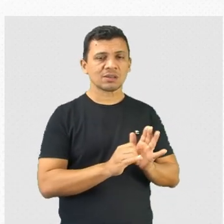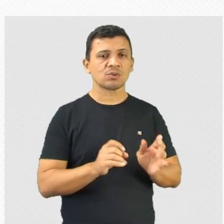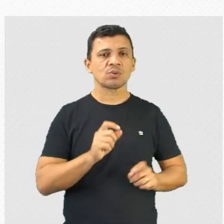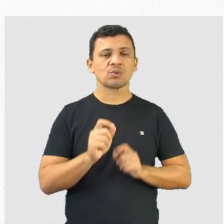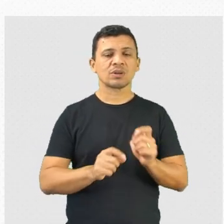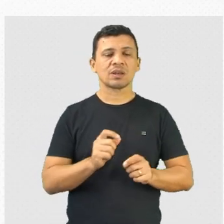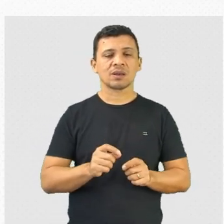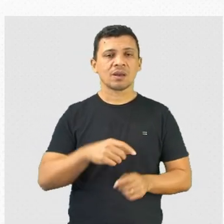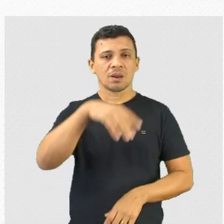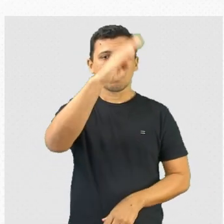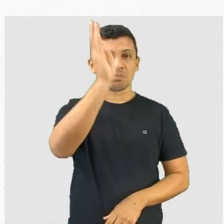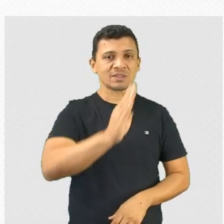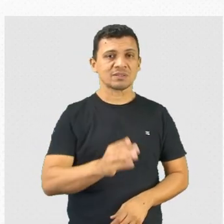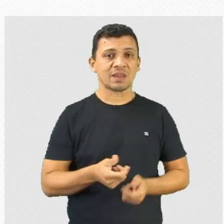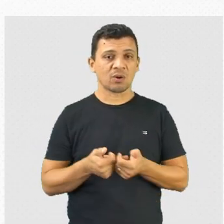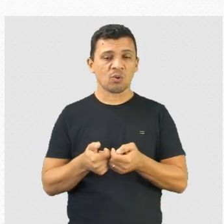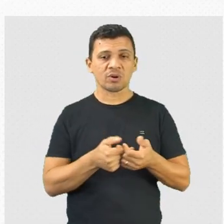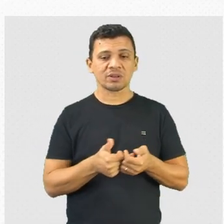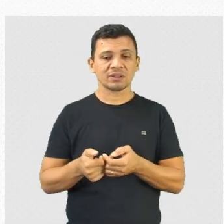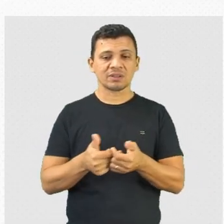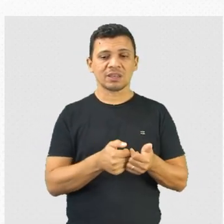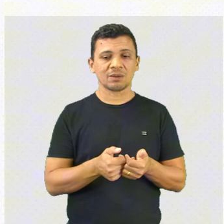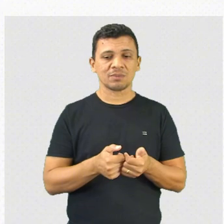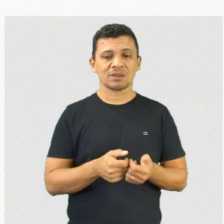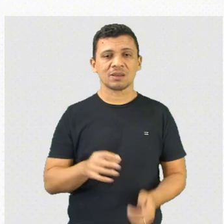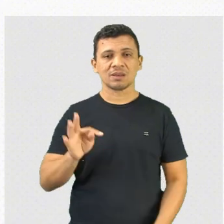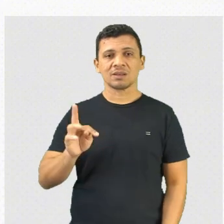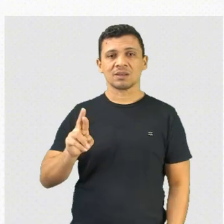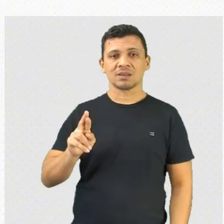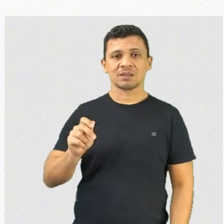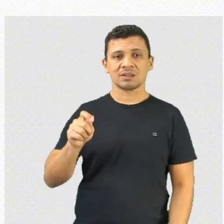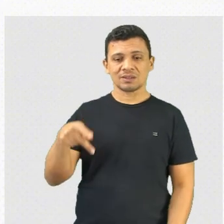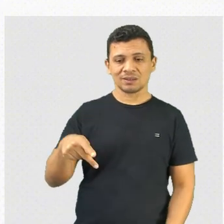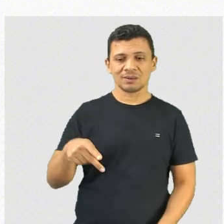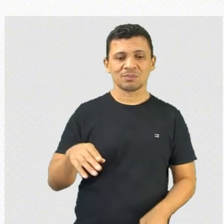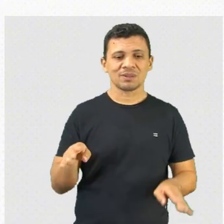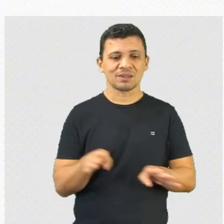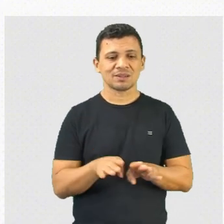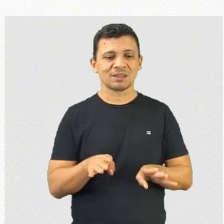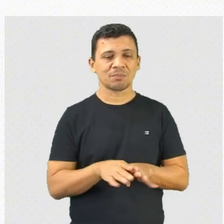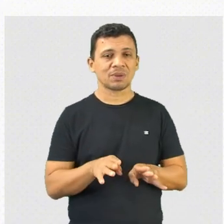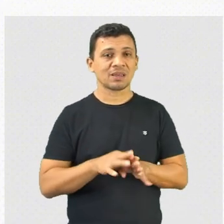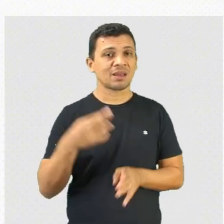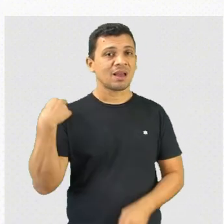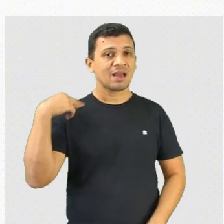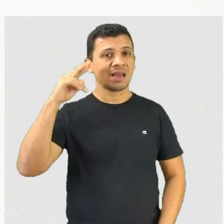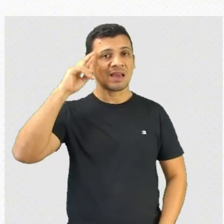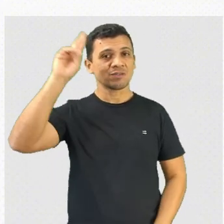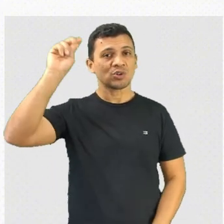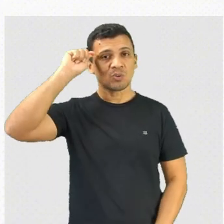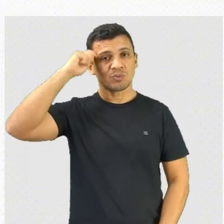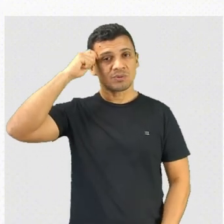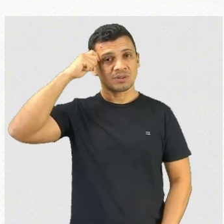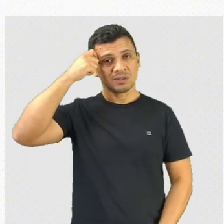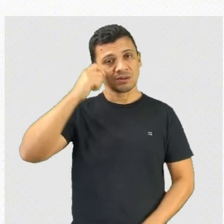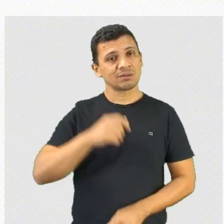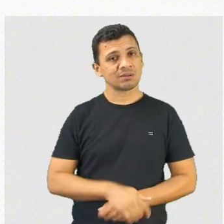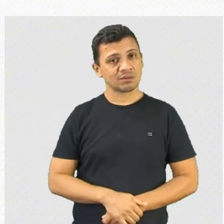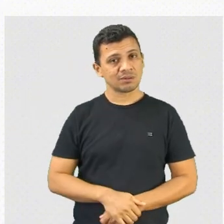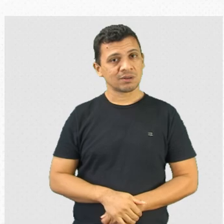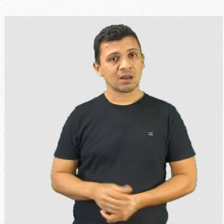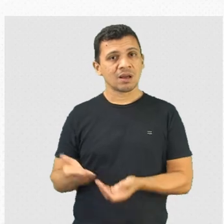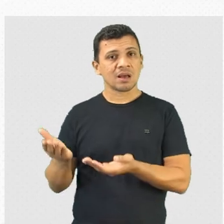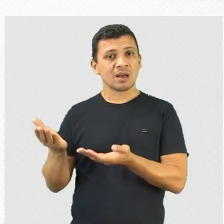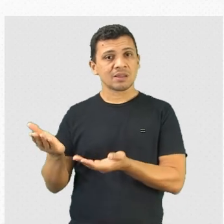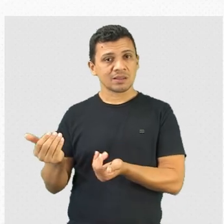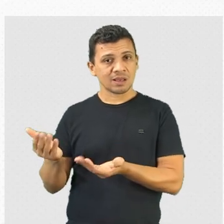de religiões afro-brasileiras. Olha como é o fragmento. Olha como um jovem que, se ele tivesse nascido